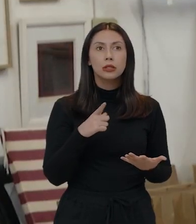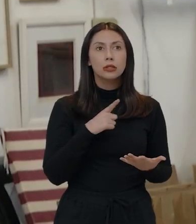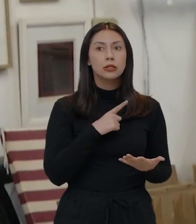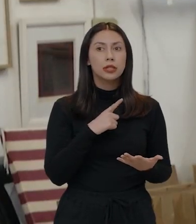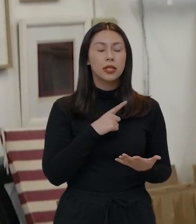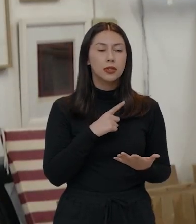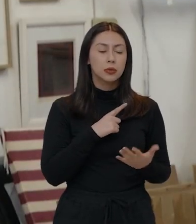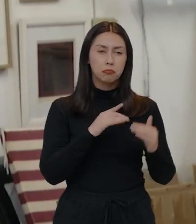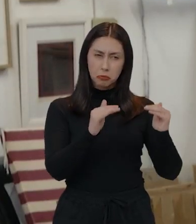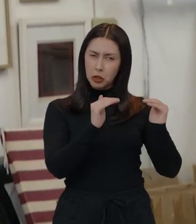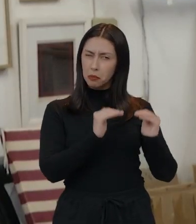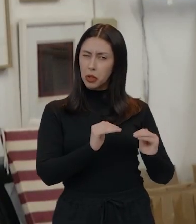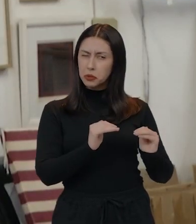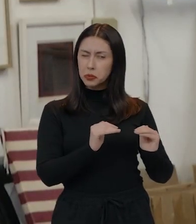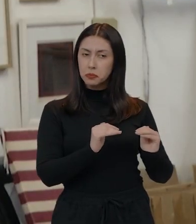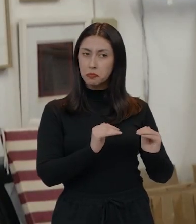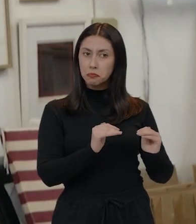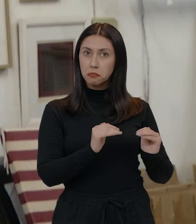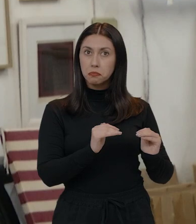aqui, no meu ateliê aqui embaixo,